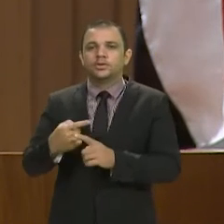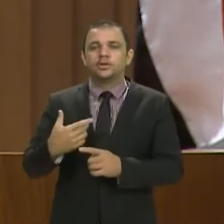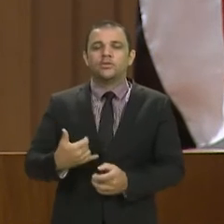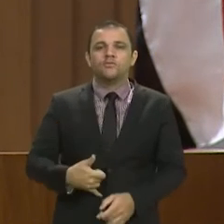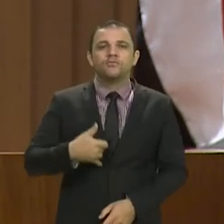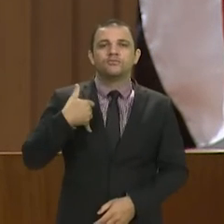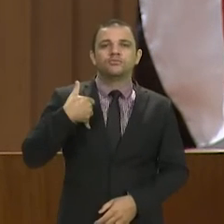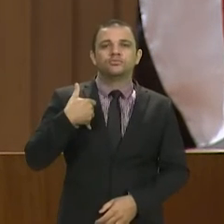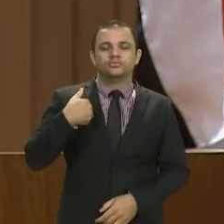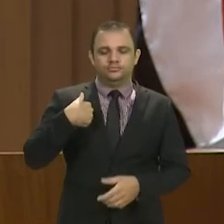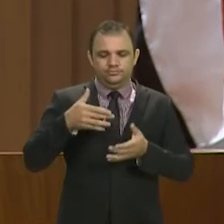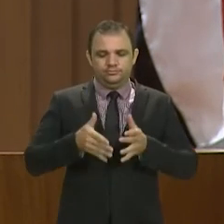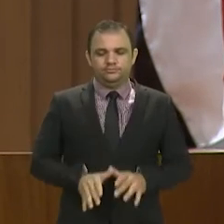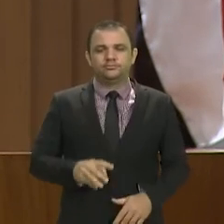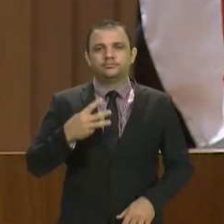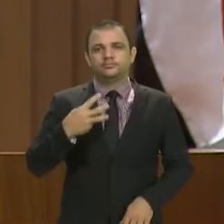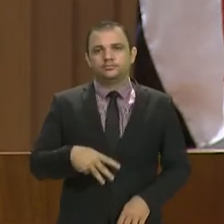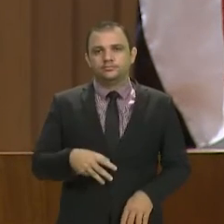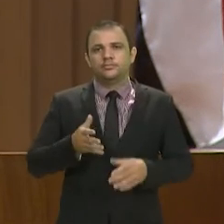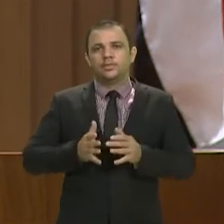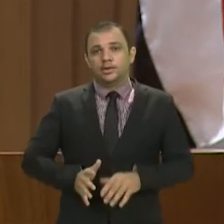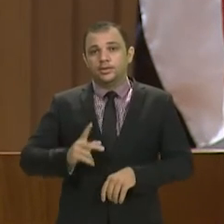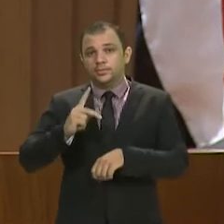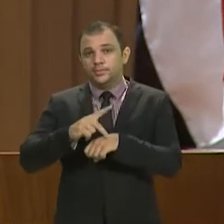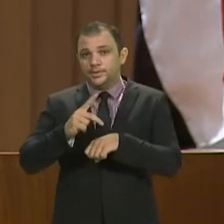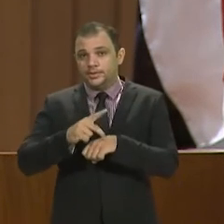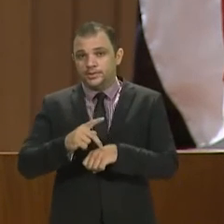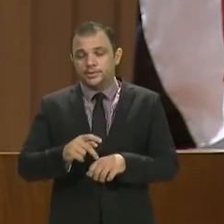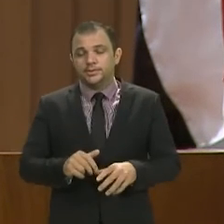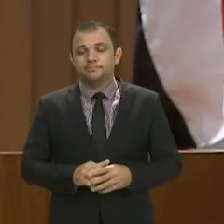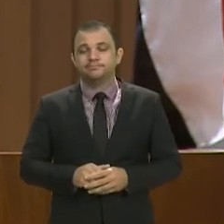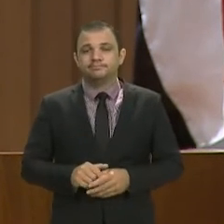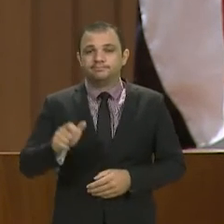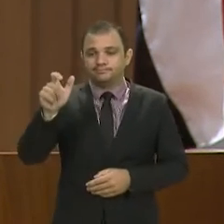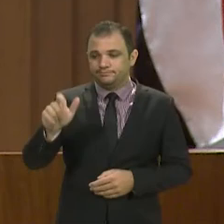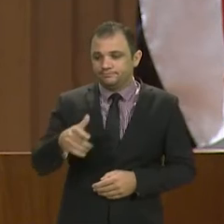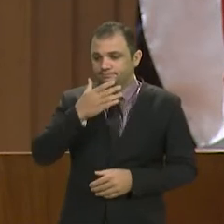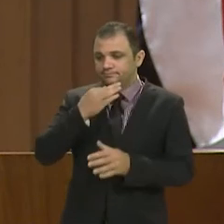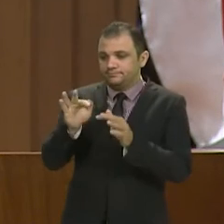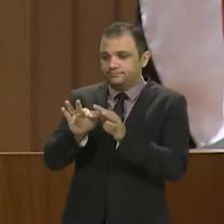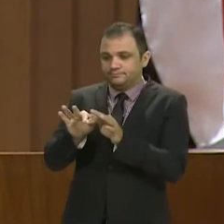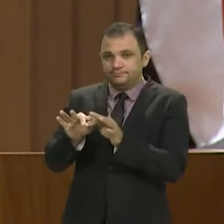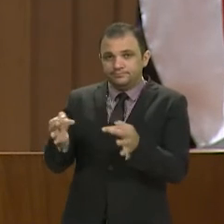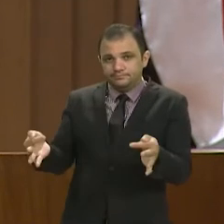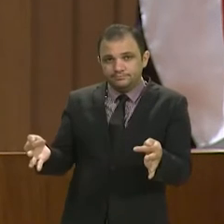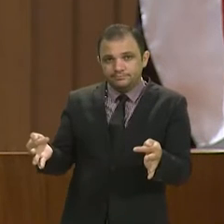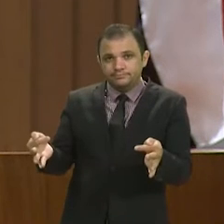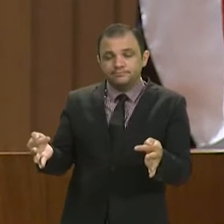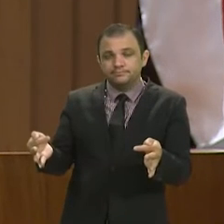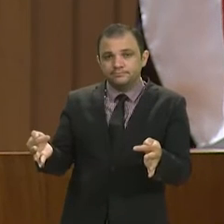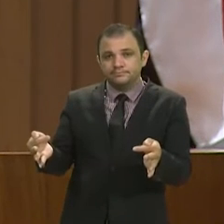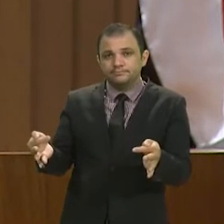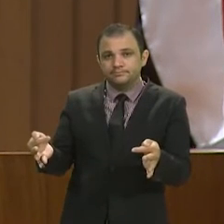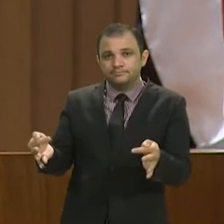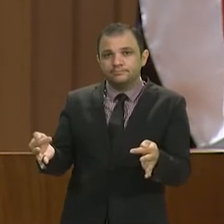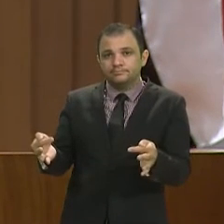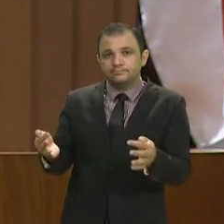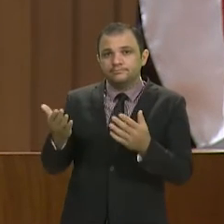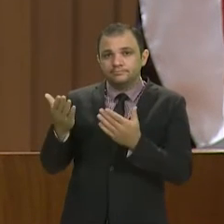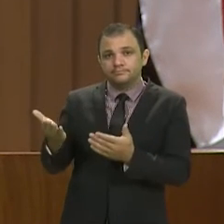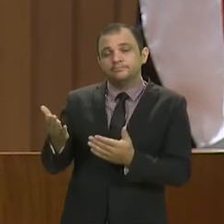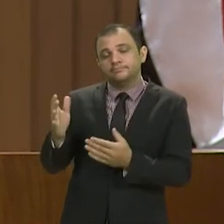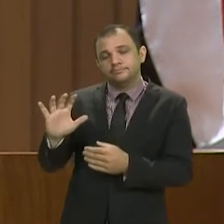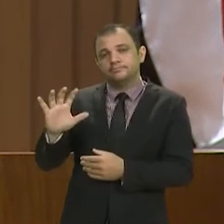Pedreiras. E foi com essa sua simplicidade, com essa sua humildade, que